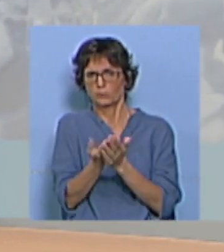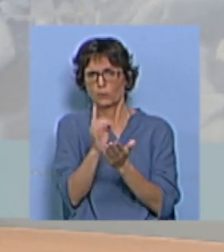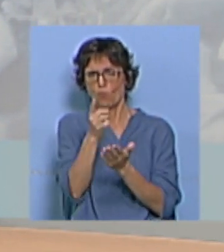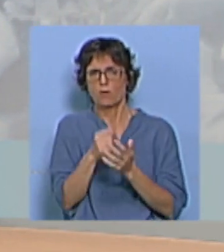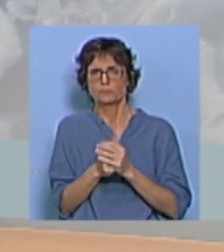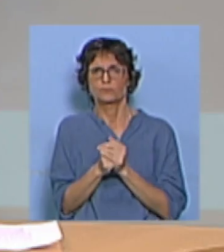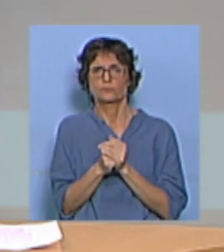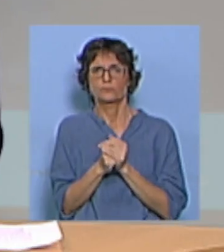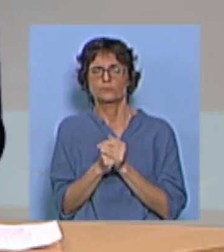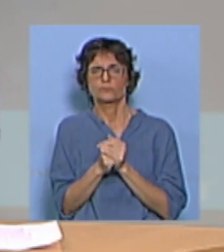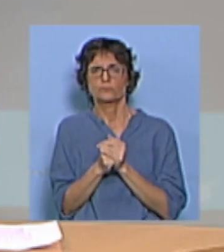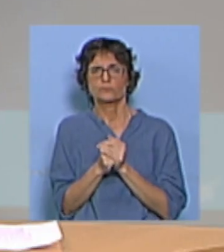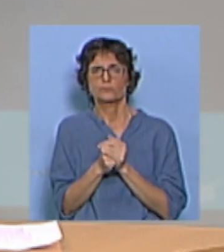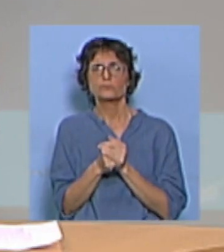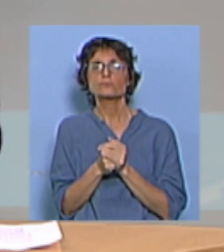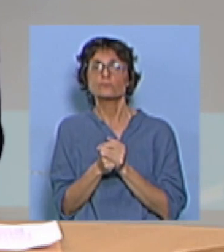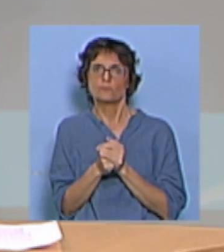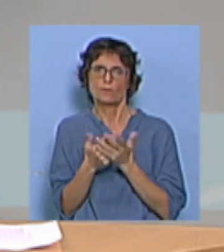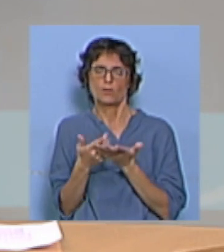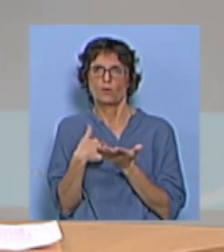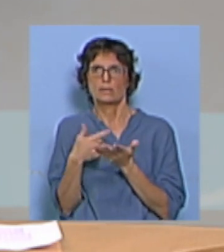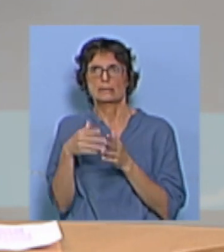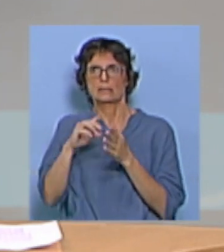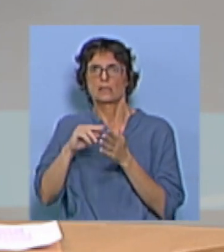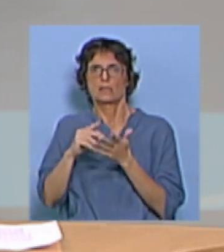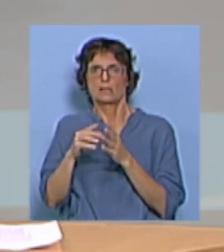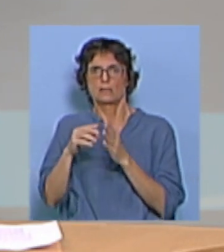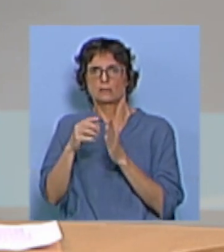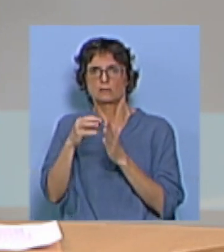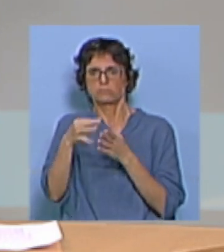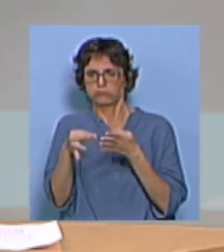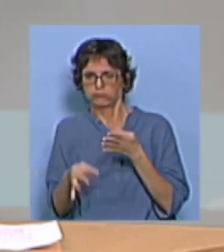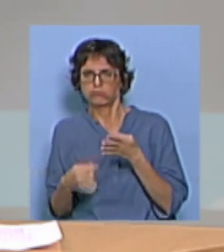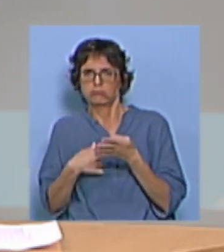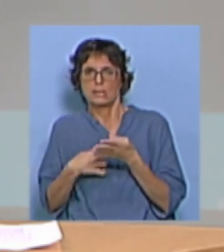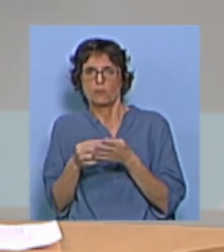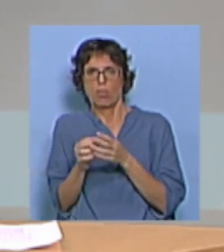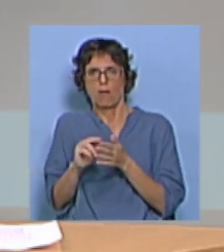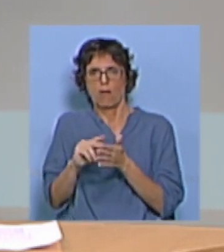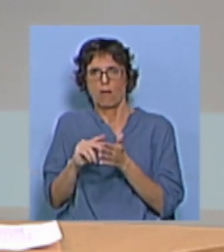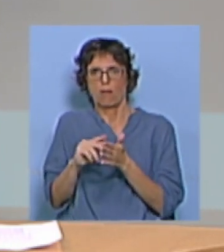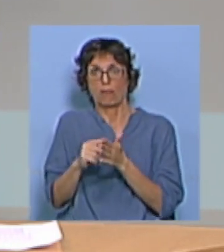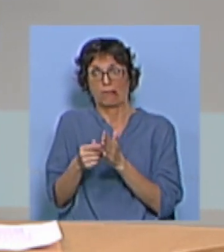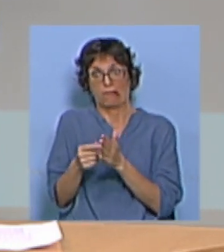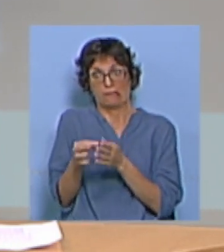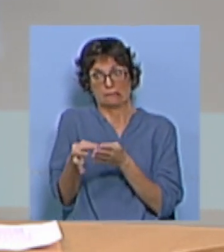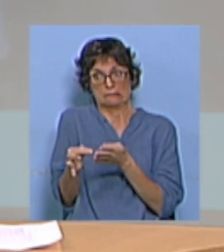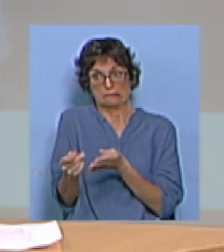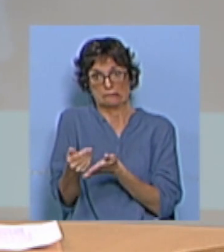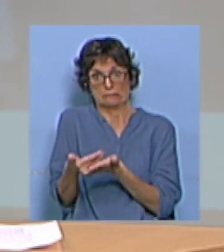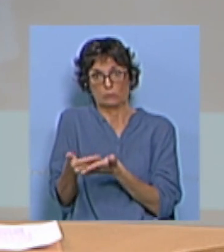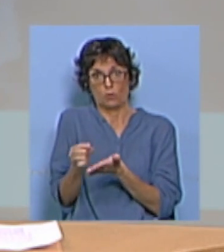não entrou naturalmente na matéria, na parte técnica, que cabe naturalmente aos especialistas, mas é um modelo muito